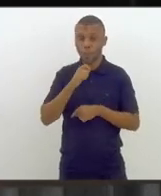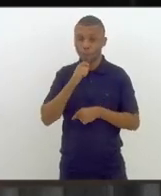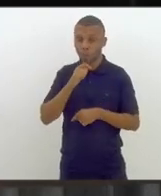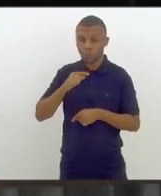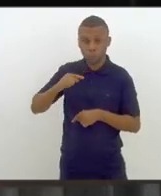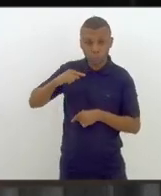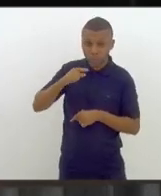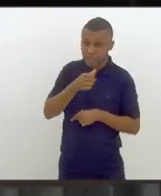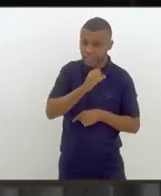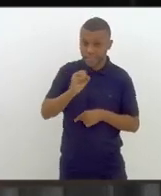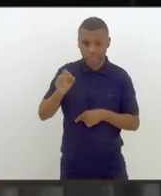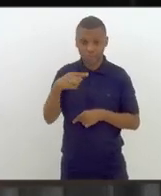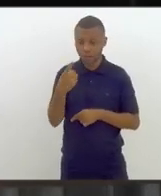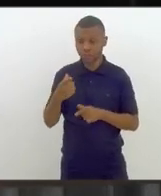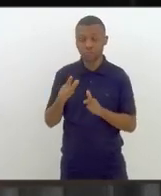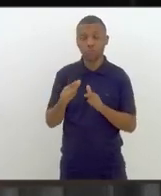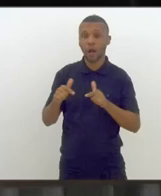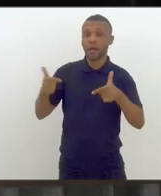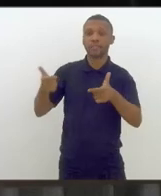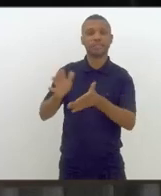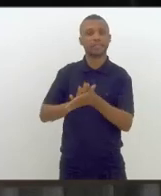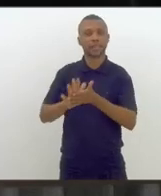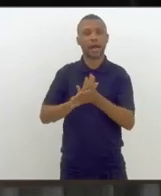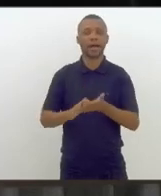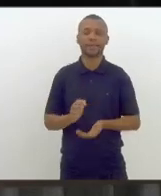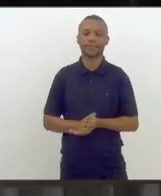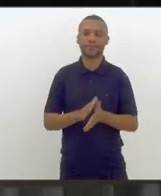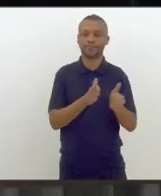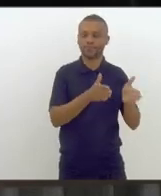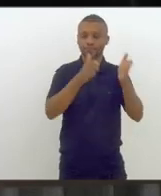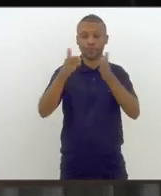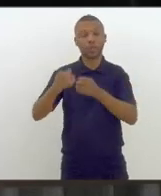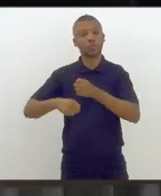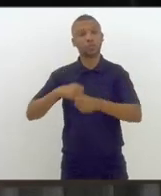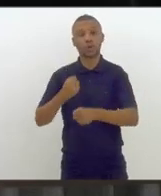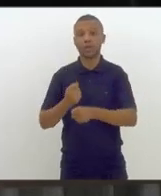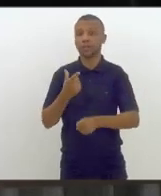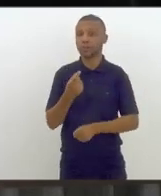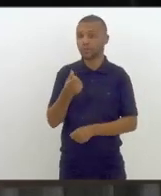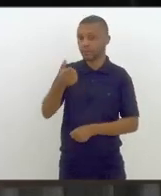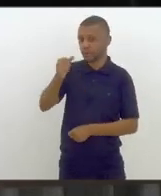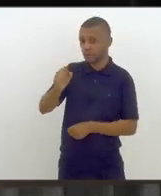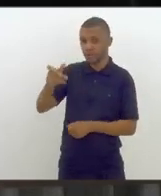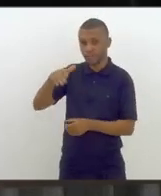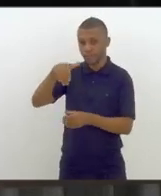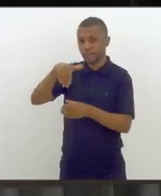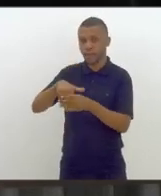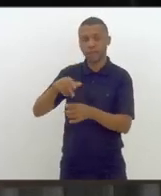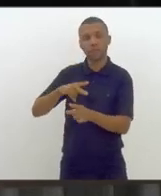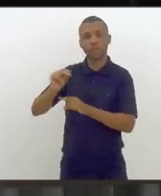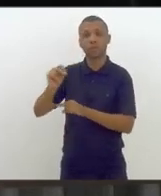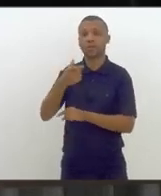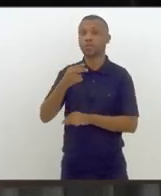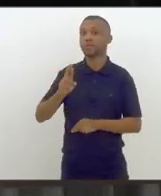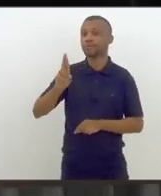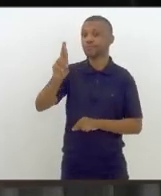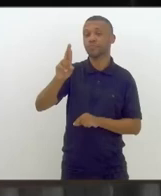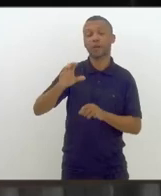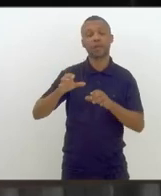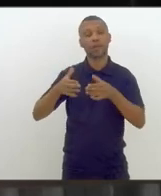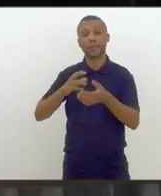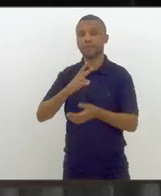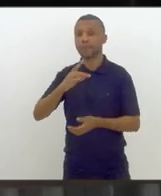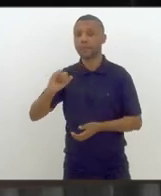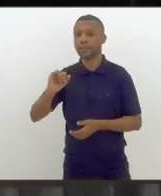nossa atuação. E quando reeleita em 2018, além de ter presidido a CPI da violência contra